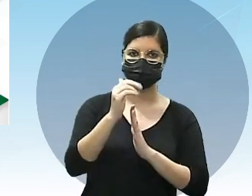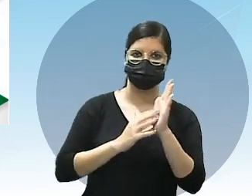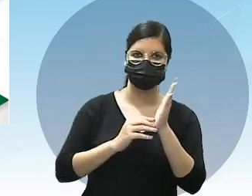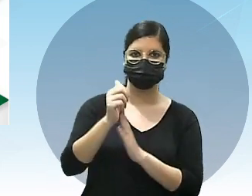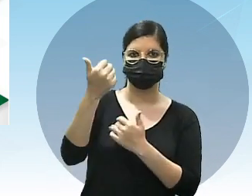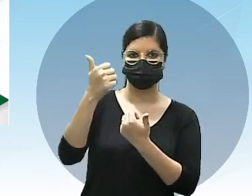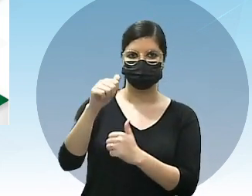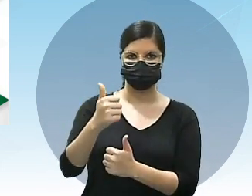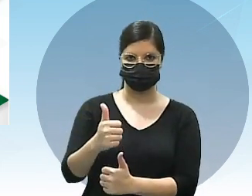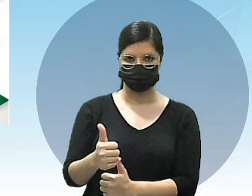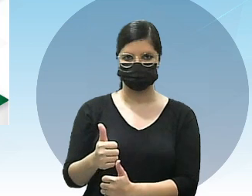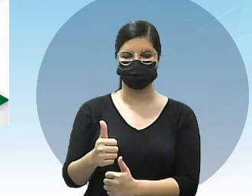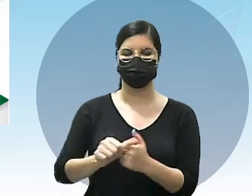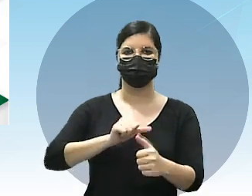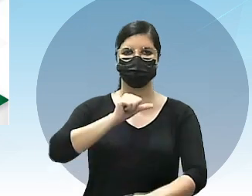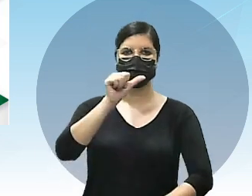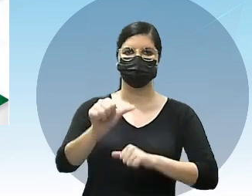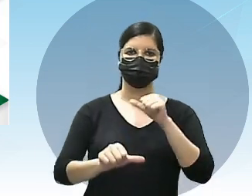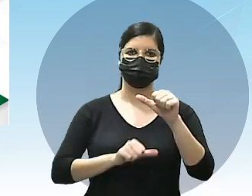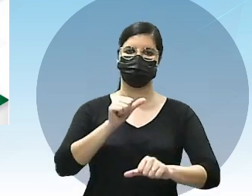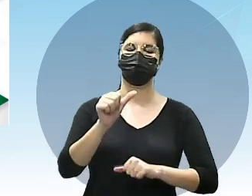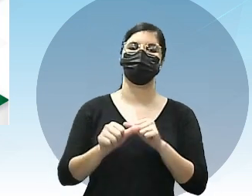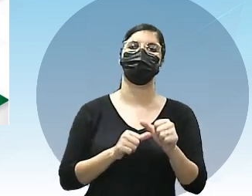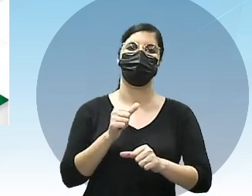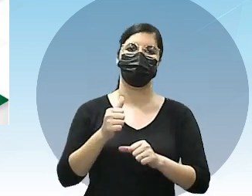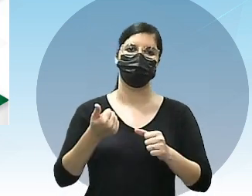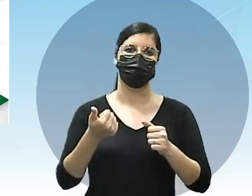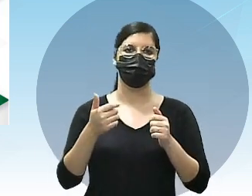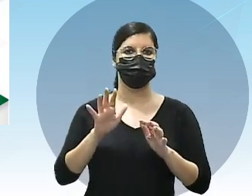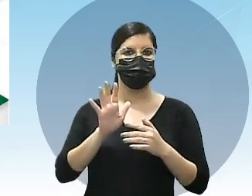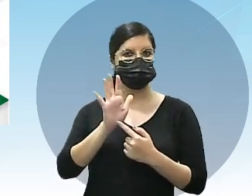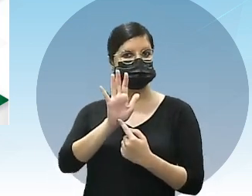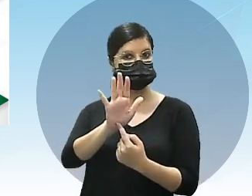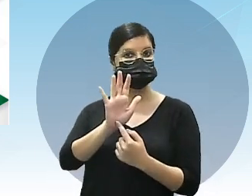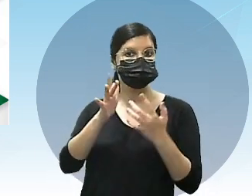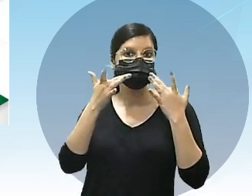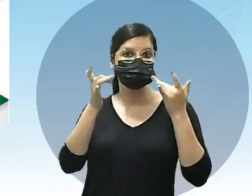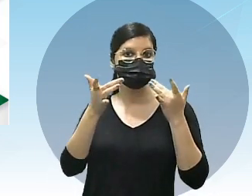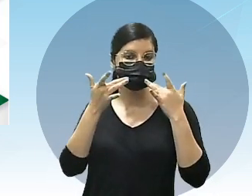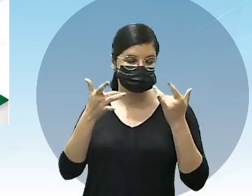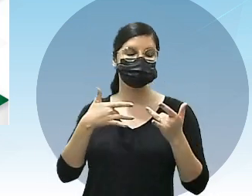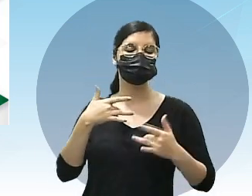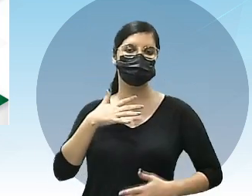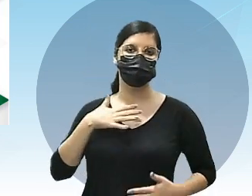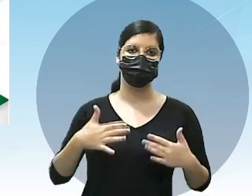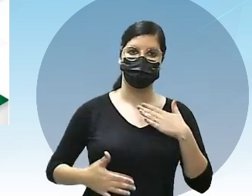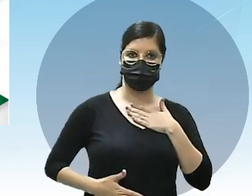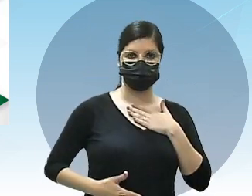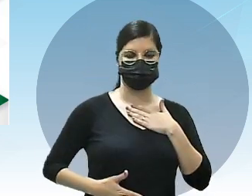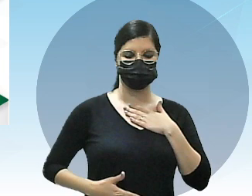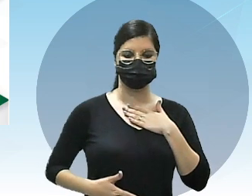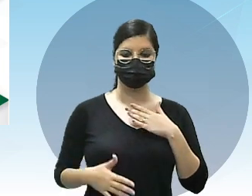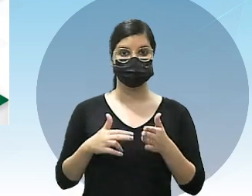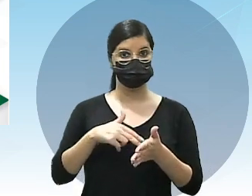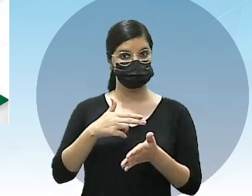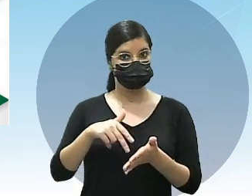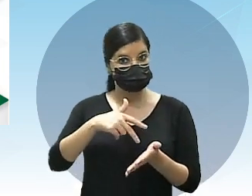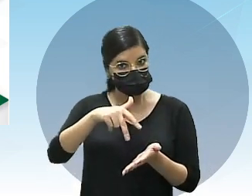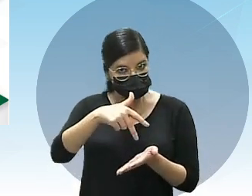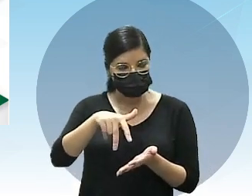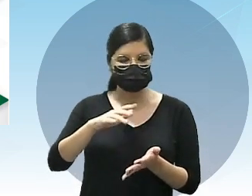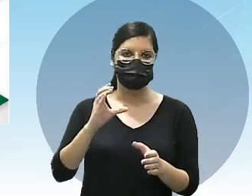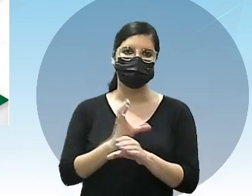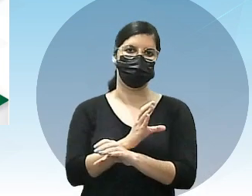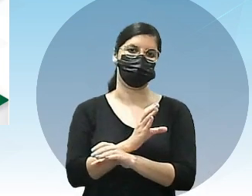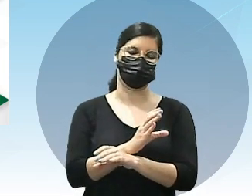da escultura e transformar aqui no em um grande espetáculo de expressão corporal na Então ela é considerado por isso a mais